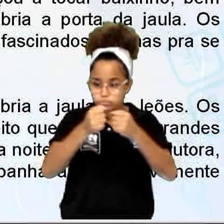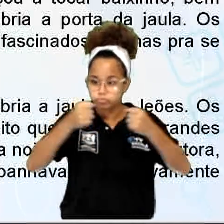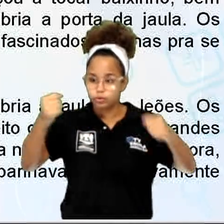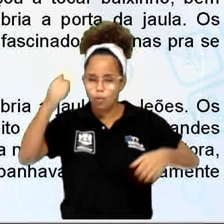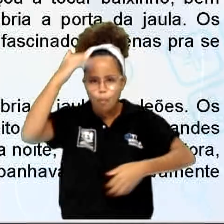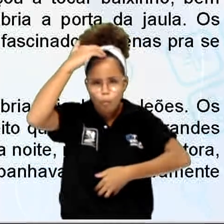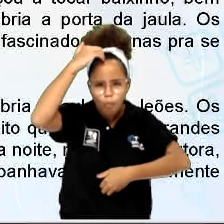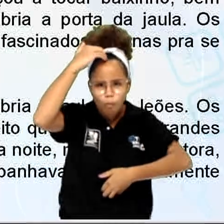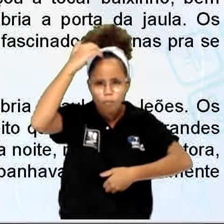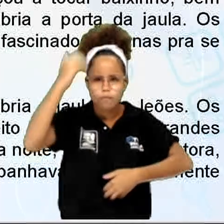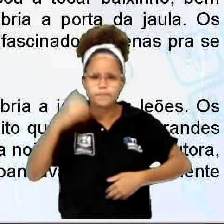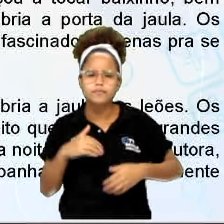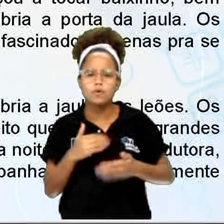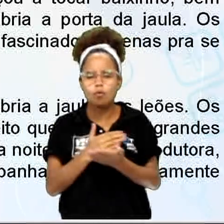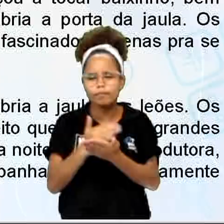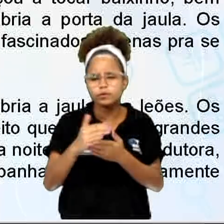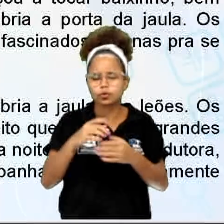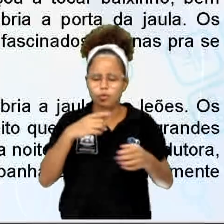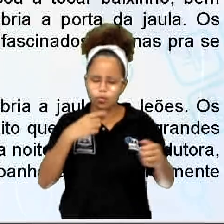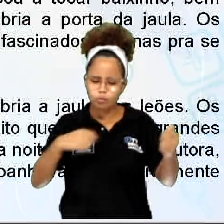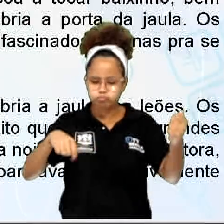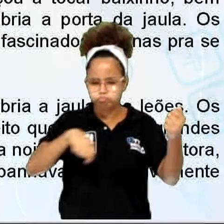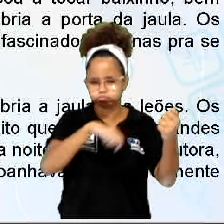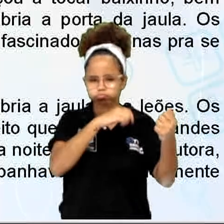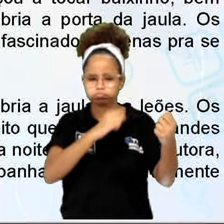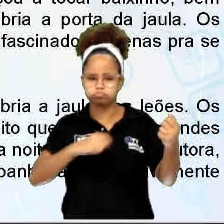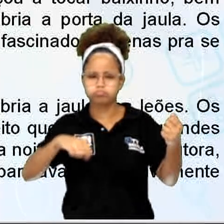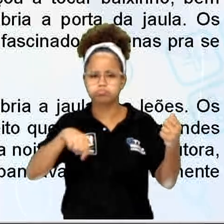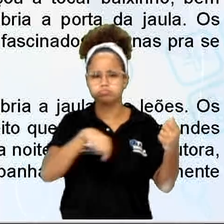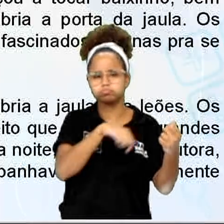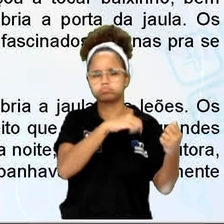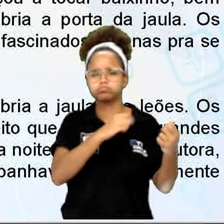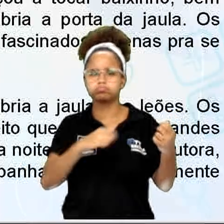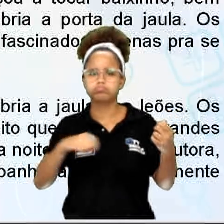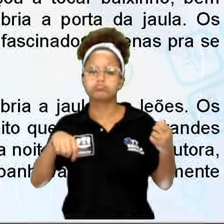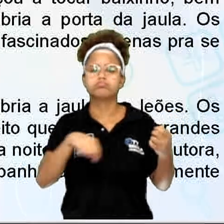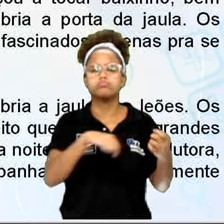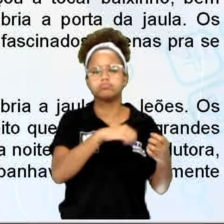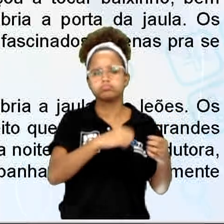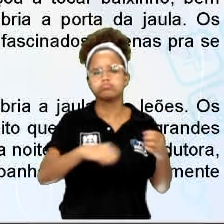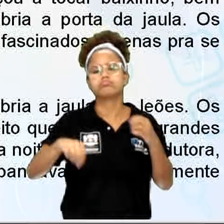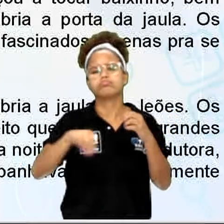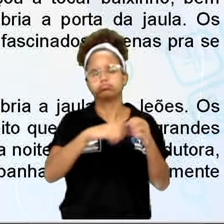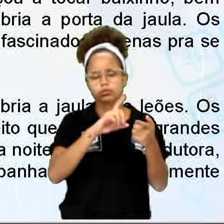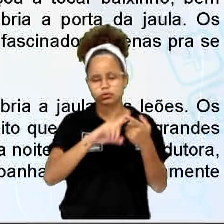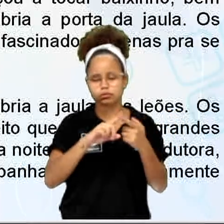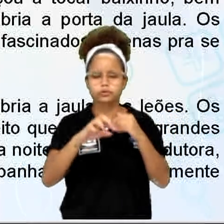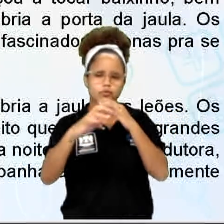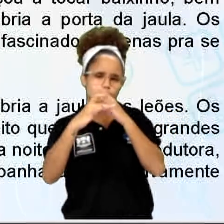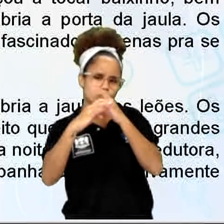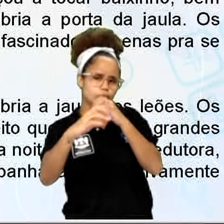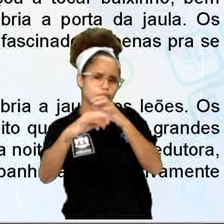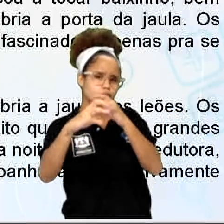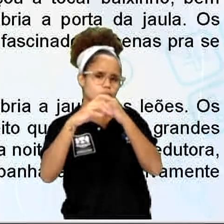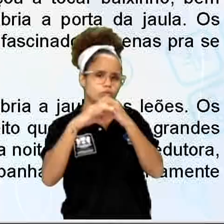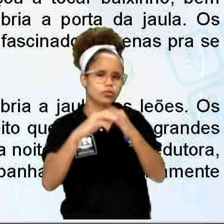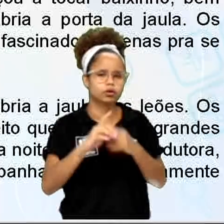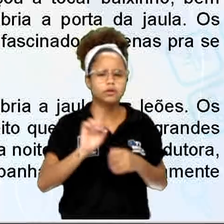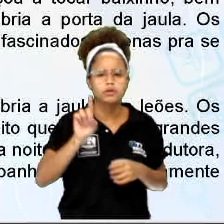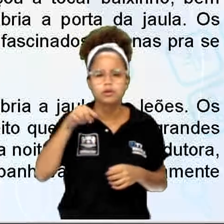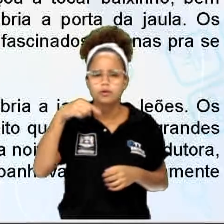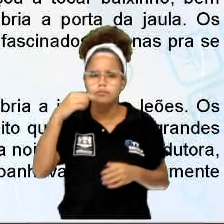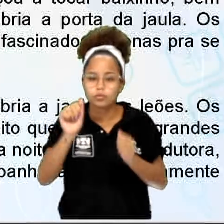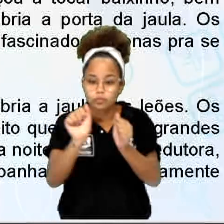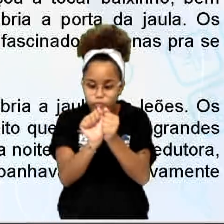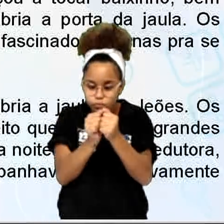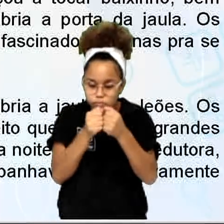orangotangos. Começou a tocar baixinho, bem suave, a sua magnífica flauta doce, ao mesmo tempo em que abria a